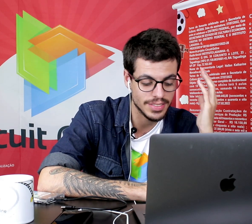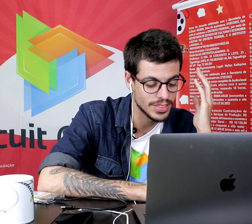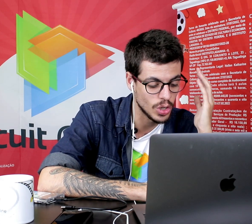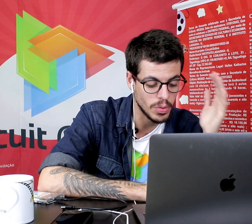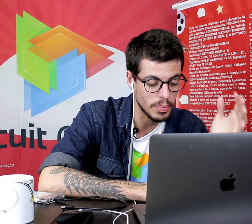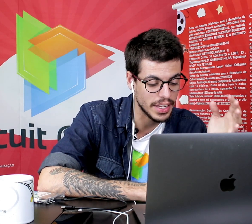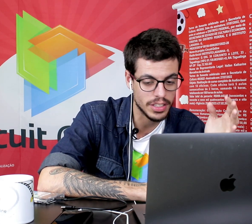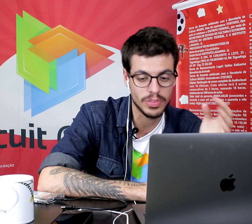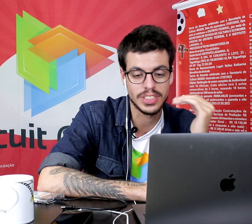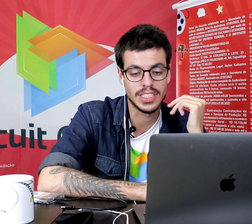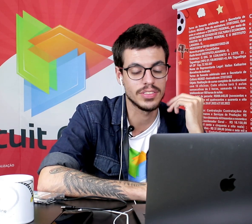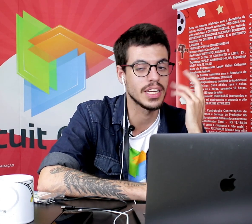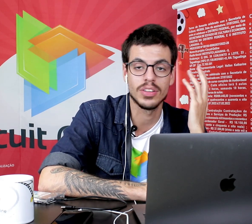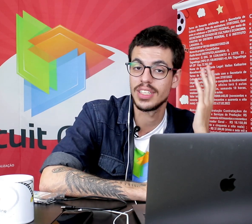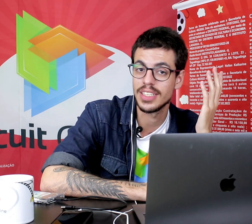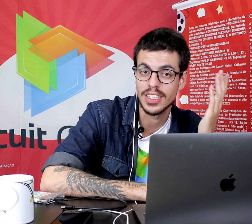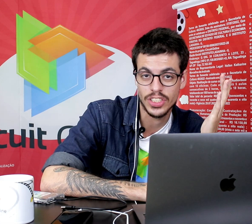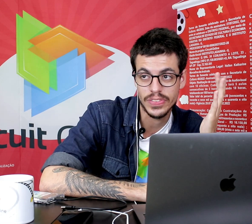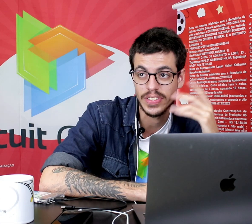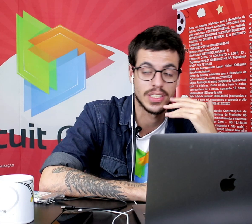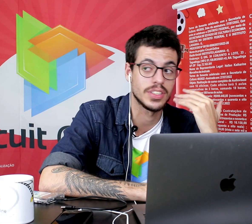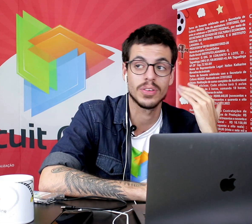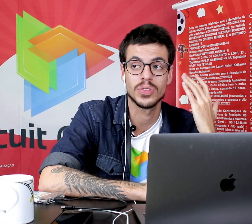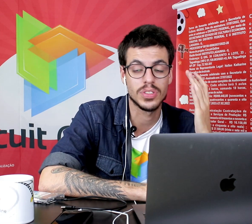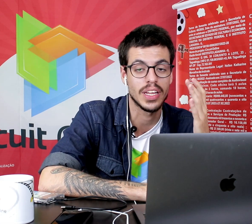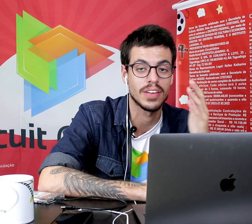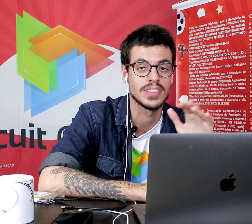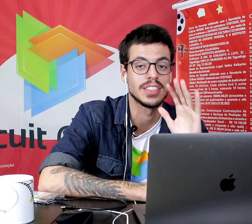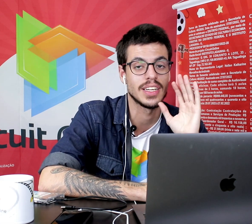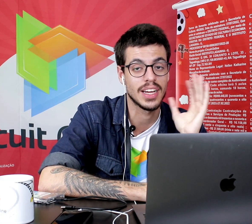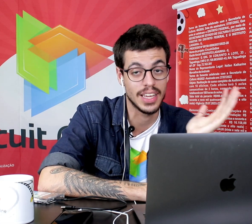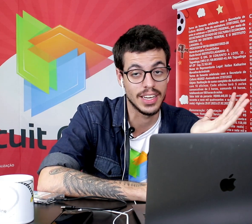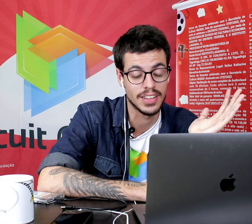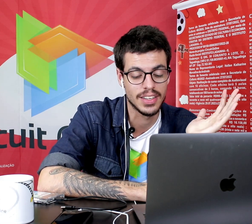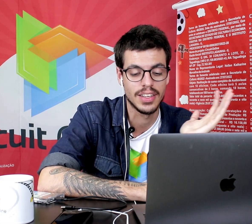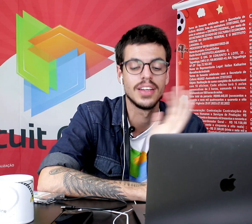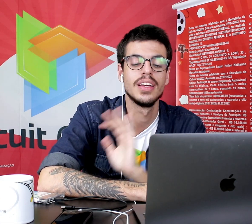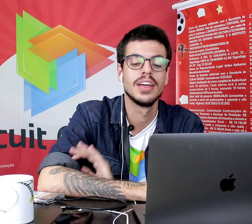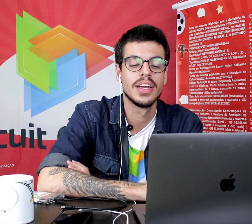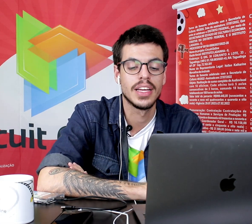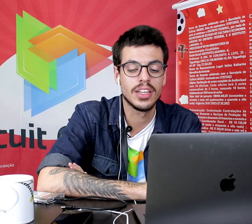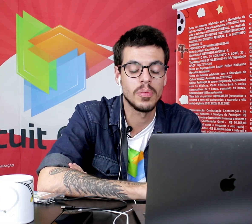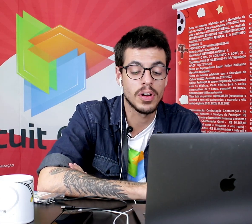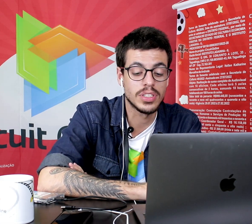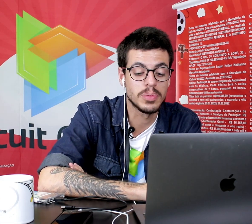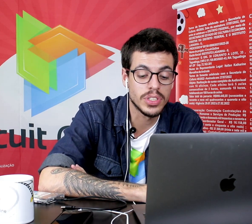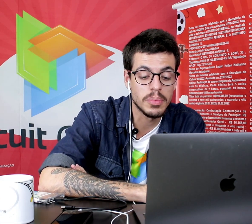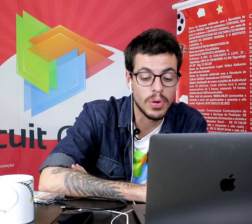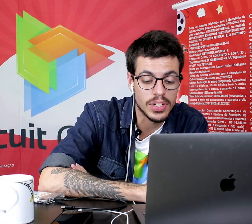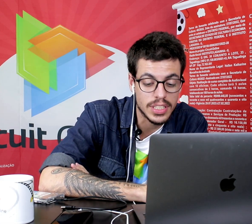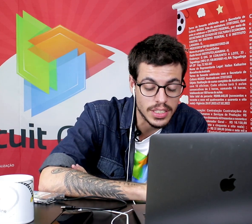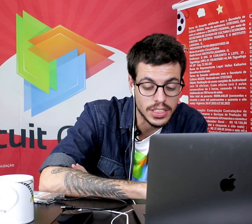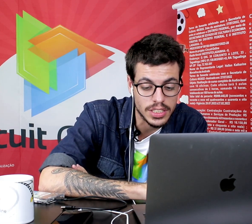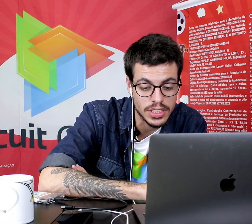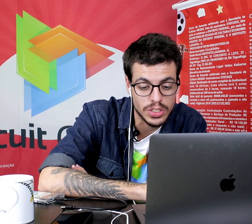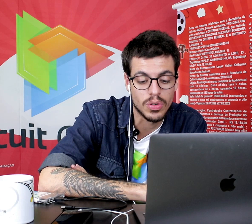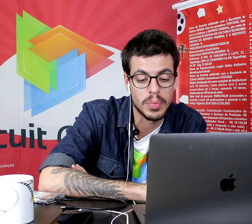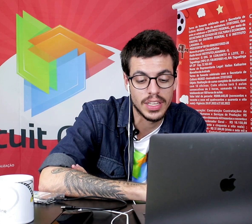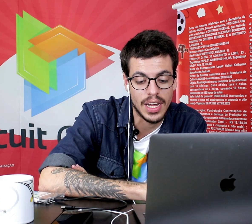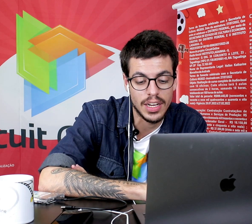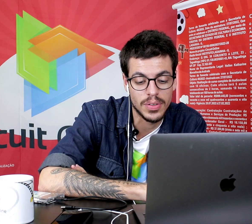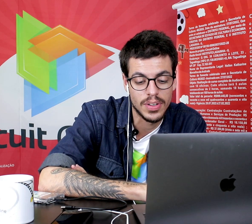ali no momento, você não tem outra tentativa, você não tem outro take, você tem aquele. Então, uma coisa muito importante